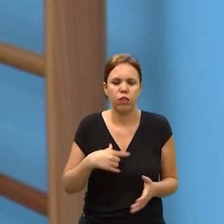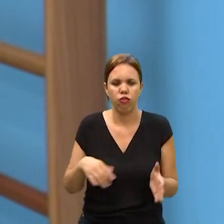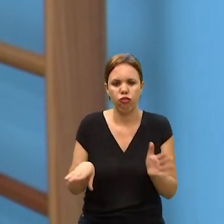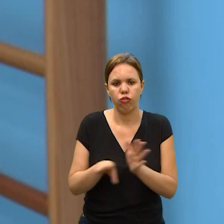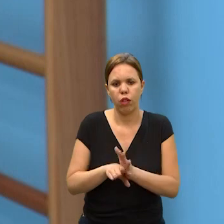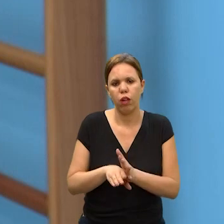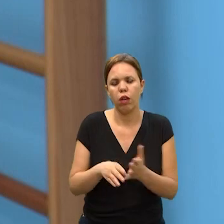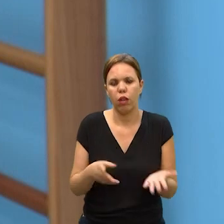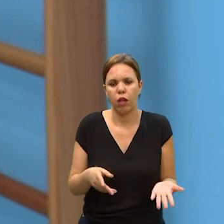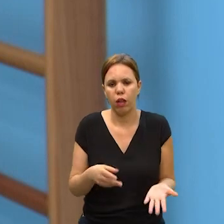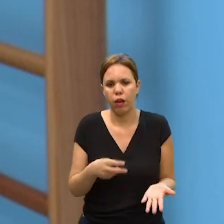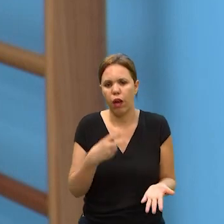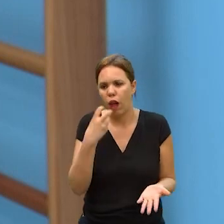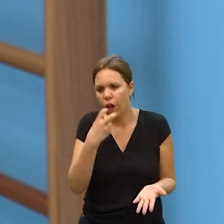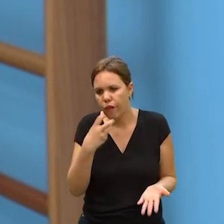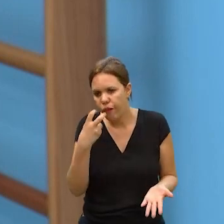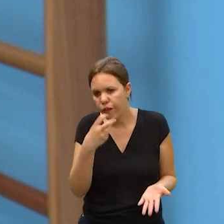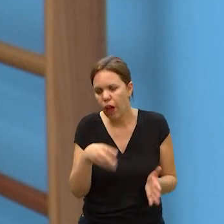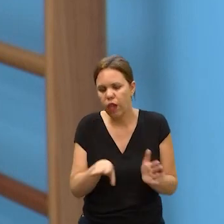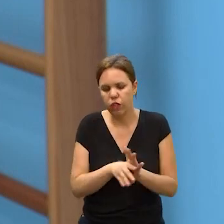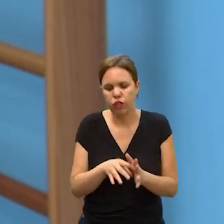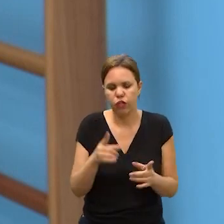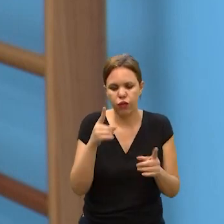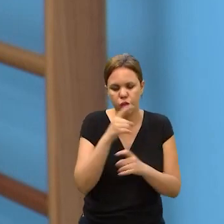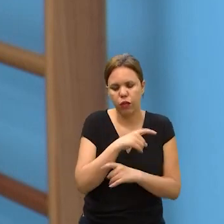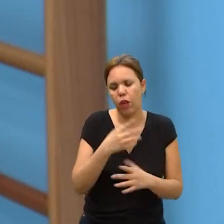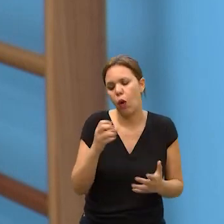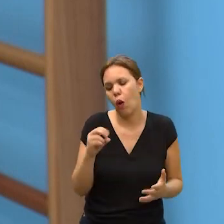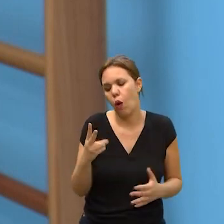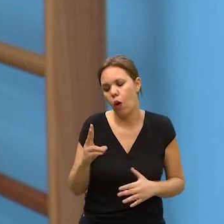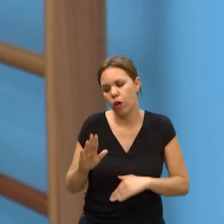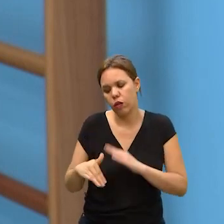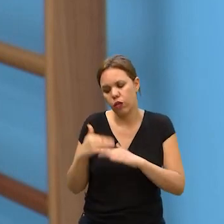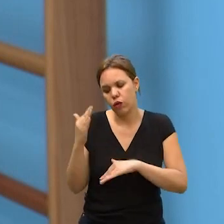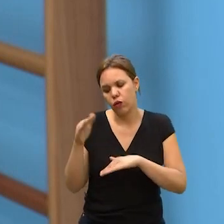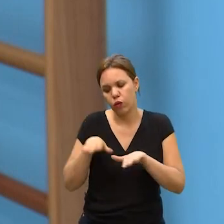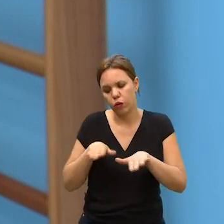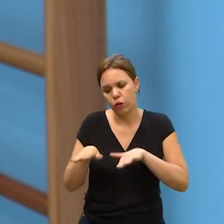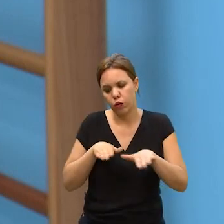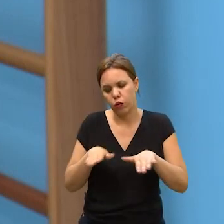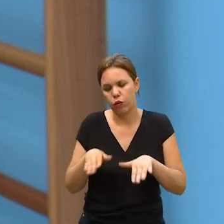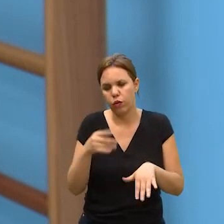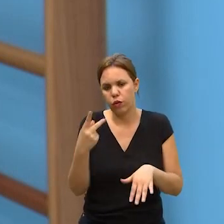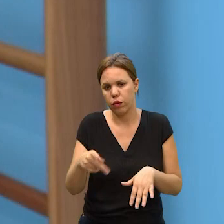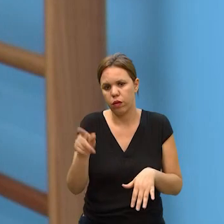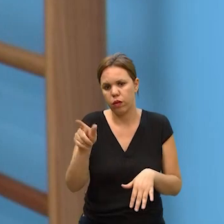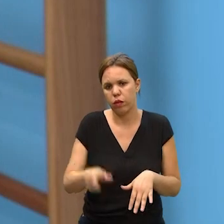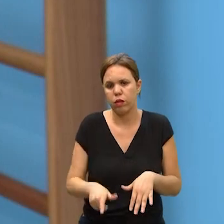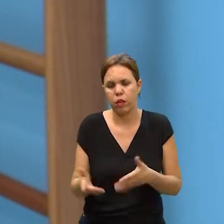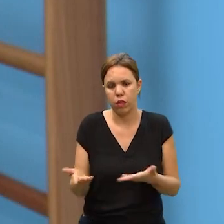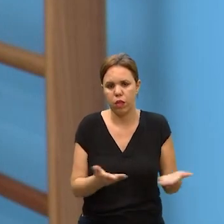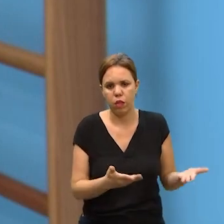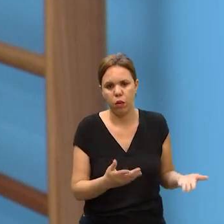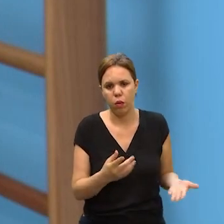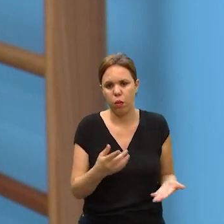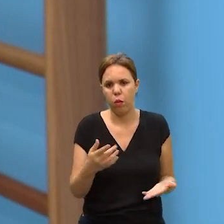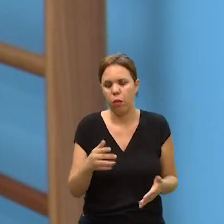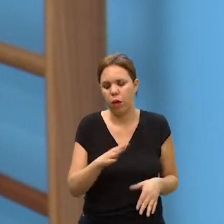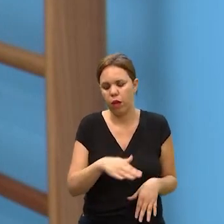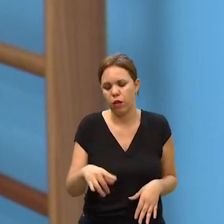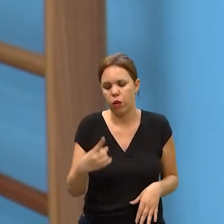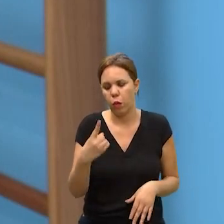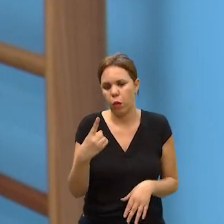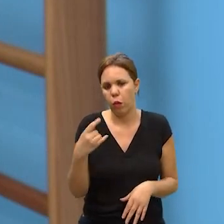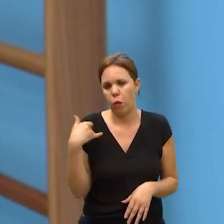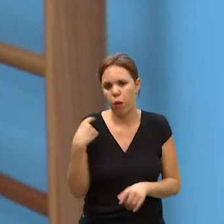criança chega com uma dificuldade de fala, né, se essa criança chega de acordo com o desenvolvimento motor dela. Vamos supor, você recebe uma criança aqui com 1